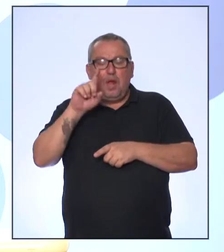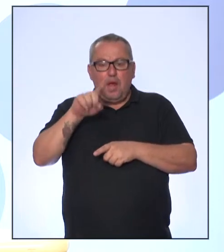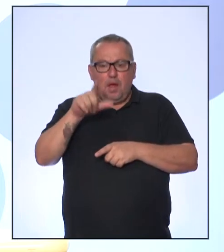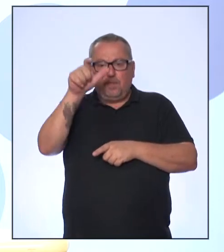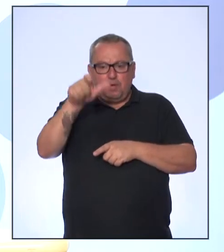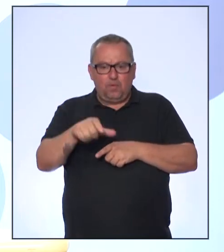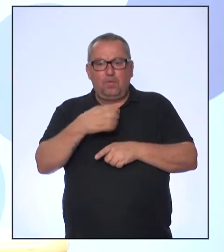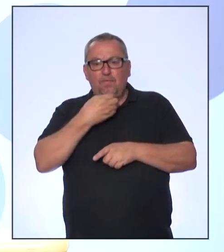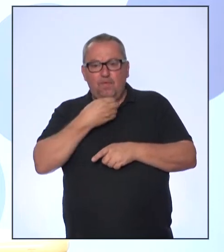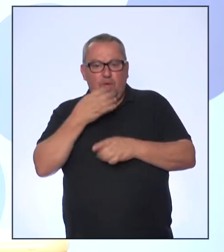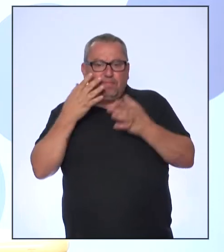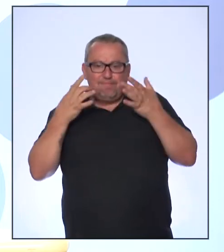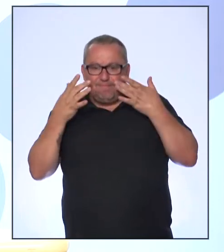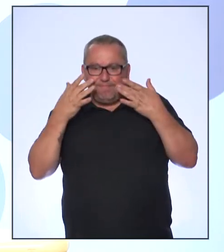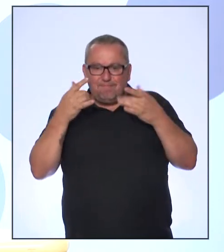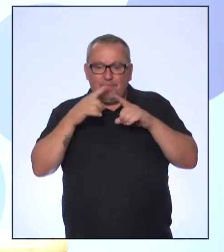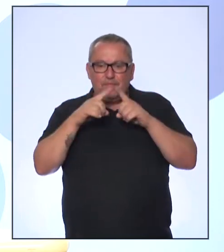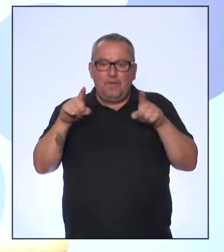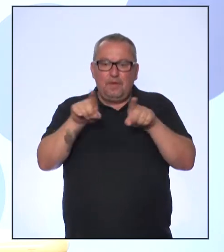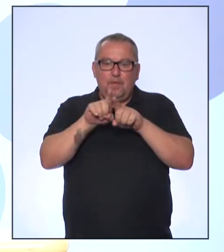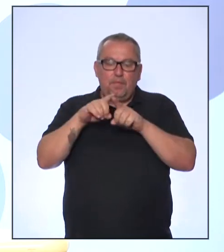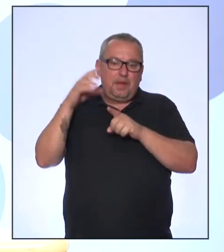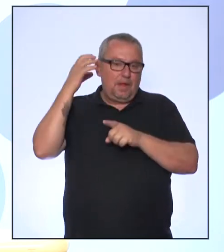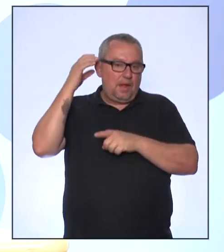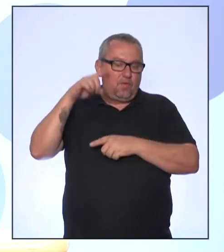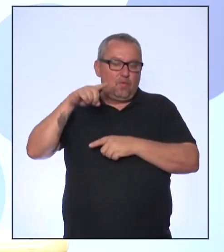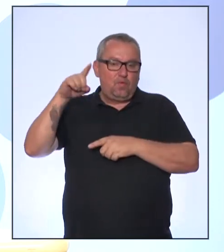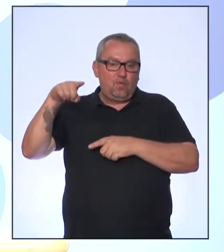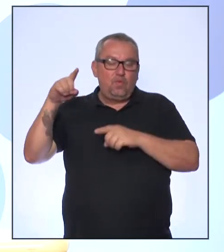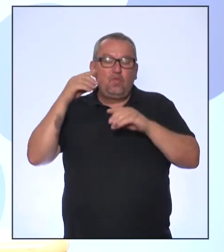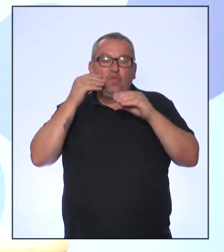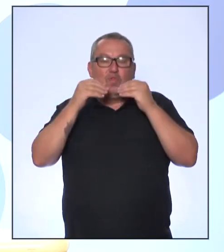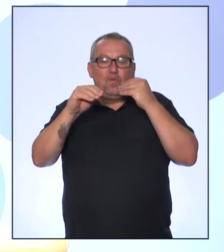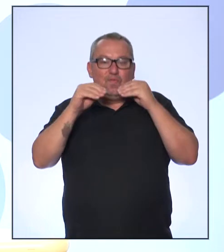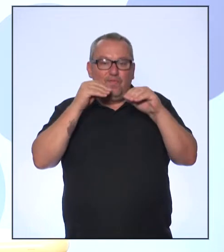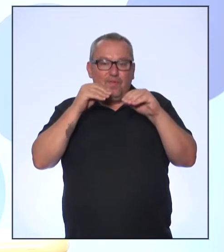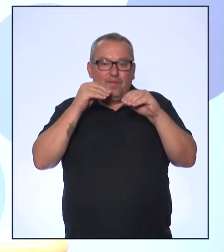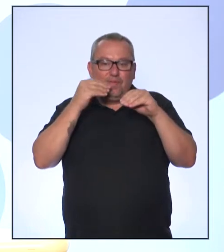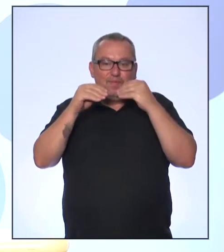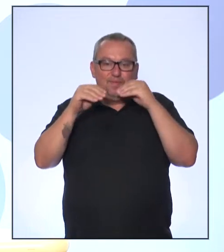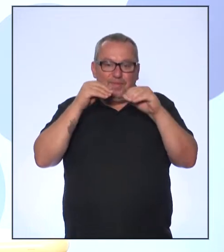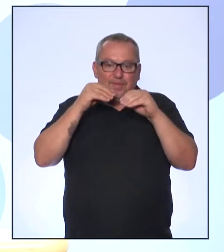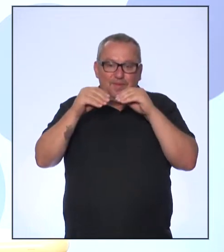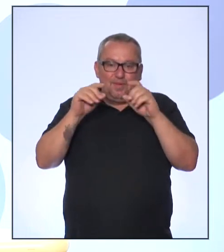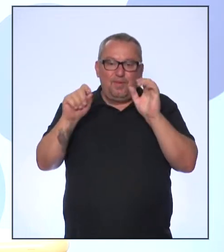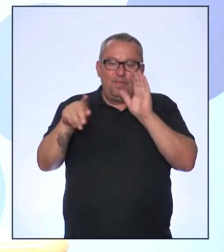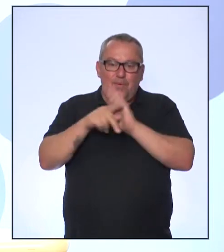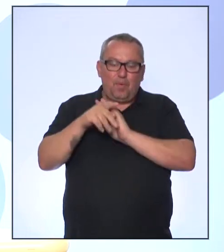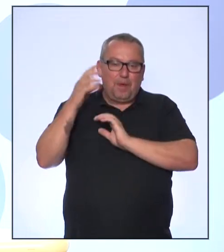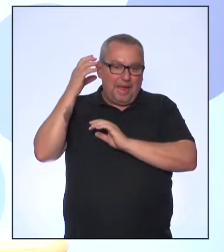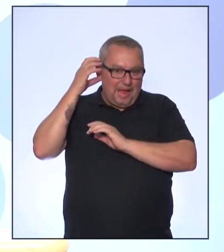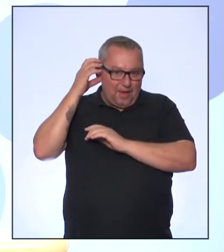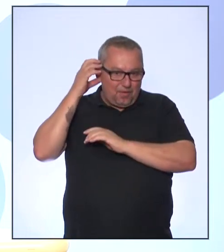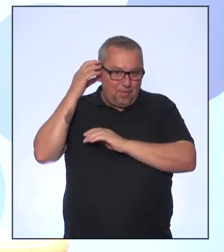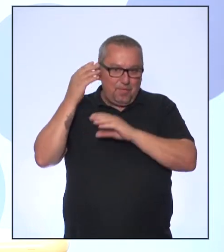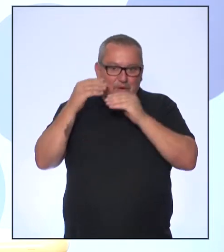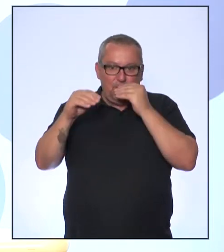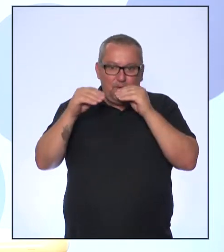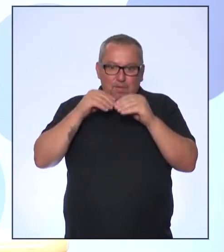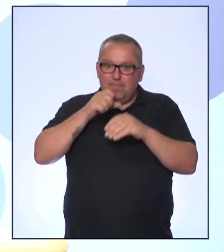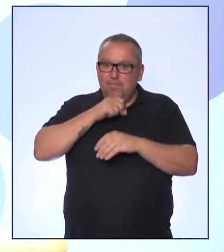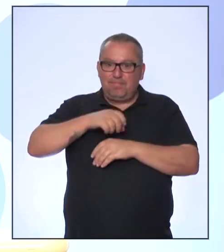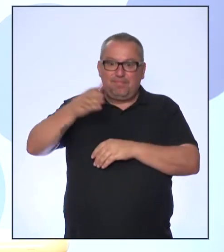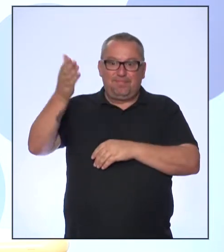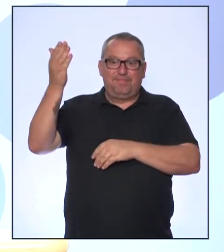atores de voz. Sobre a radionovela, eles colocaram que é uma novela que é transmitida via rádio, uma novela